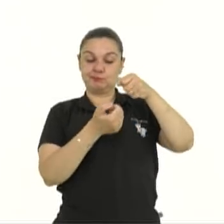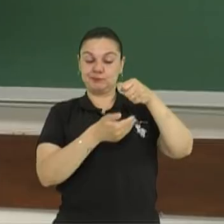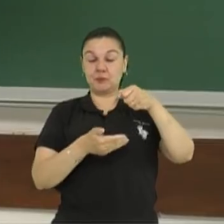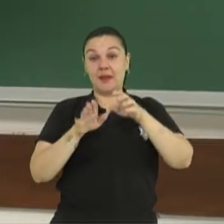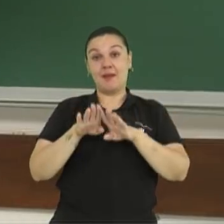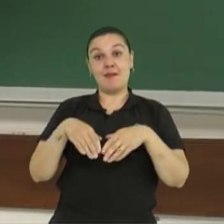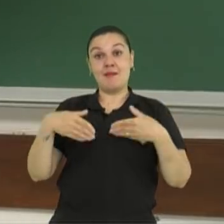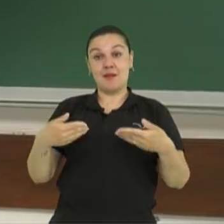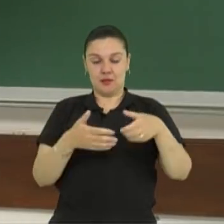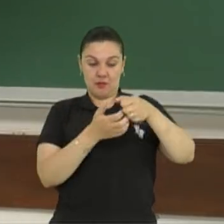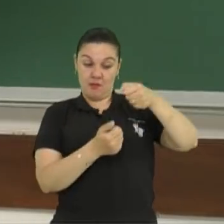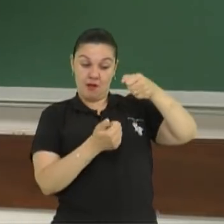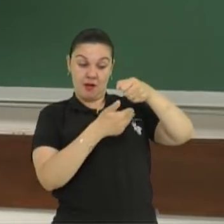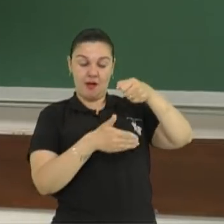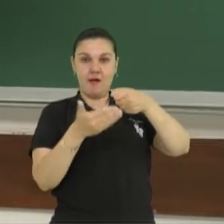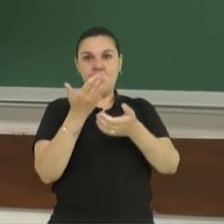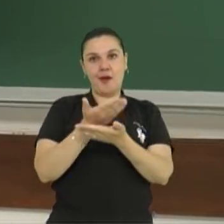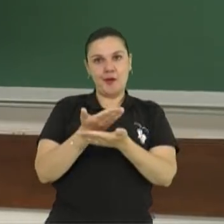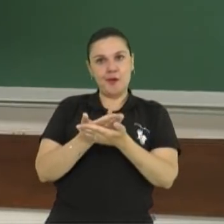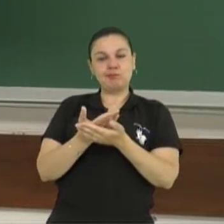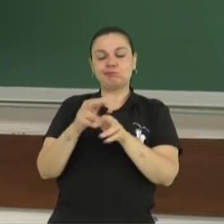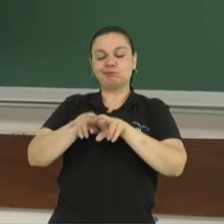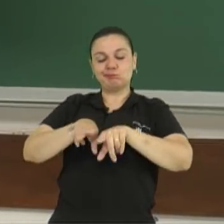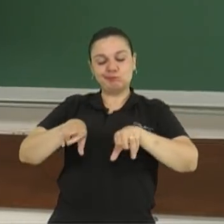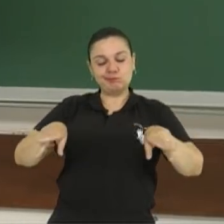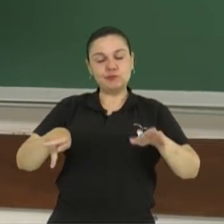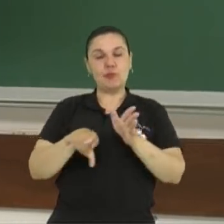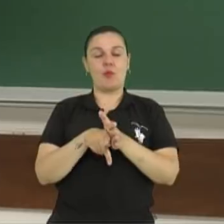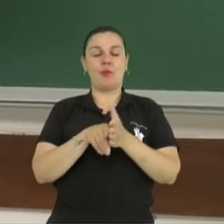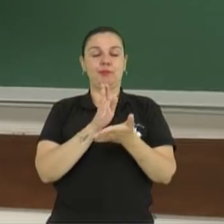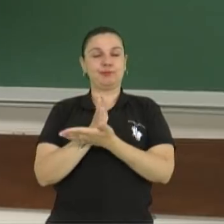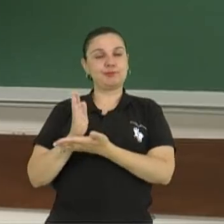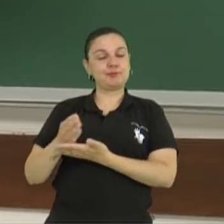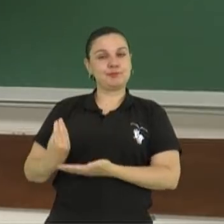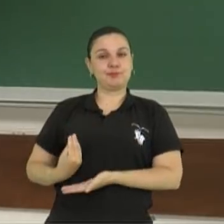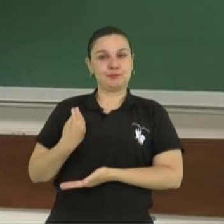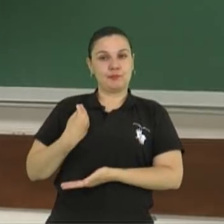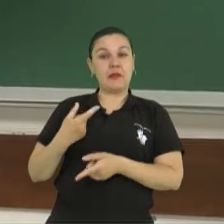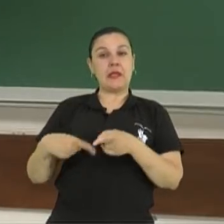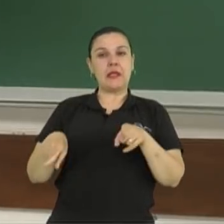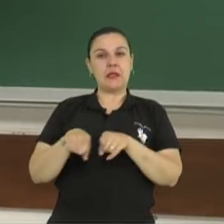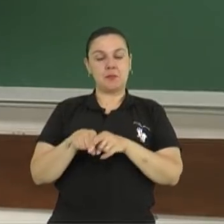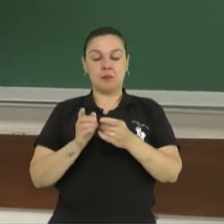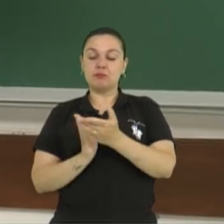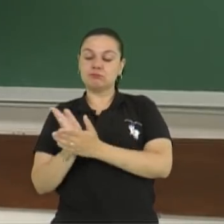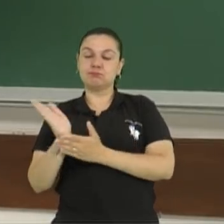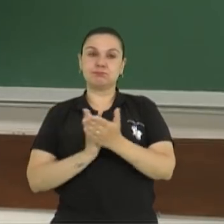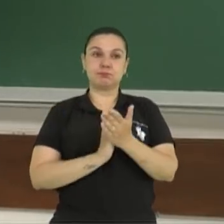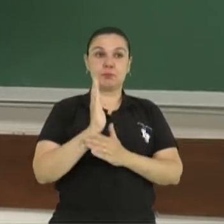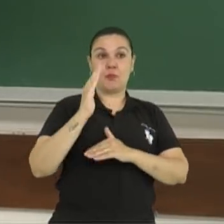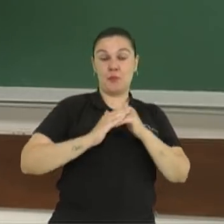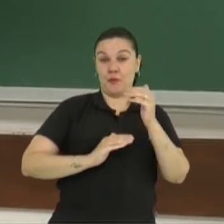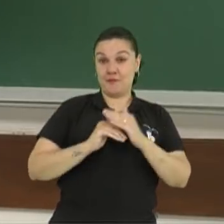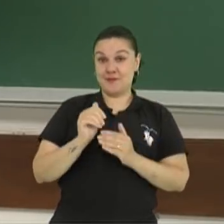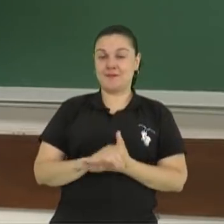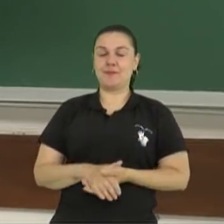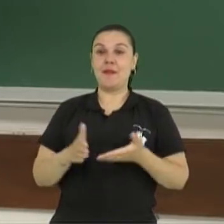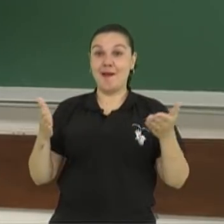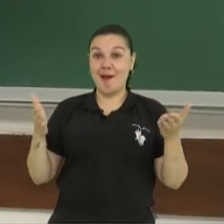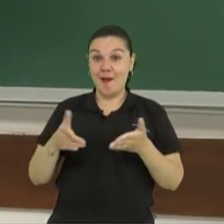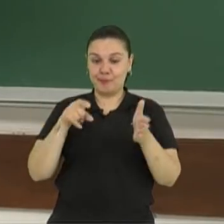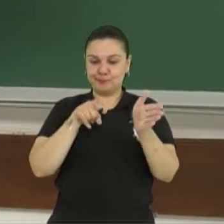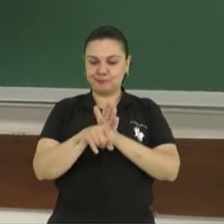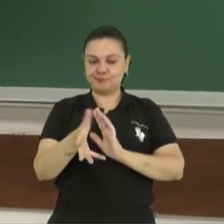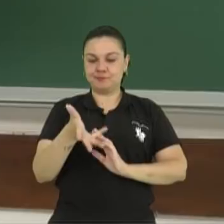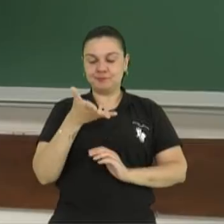estar em diversas atividades do cotidiano e ela vai fazer parte também ali de diversas profissões. E agora nós